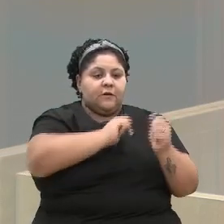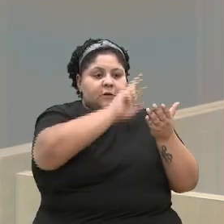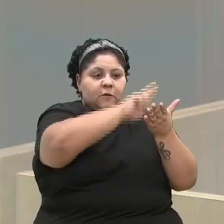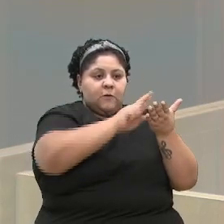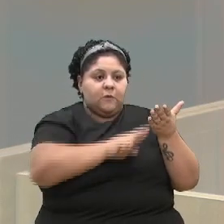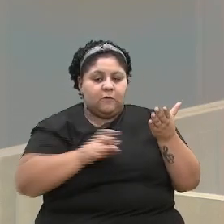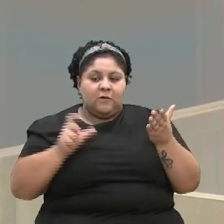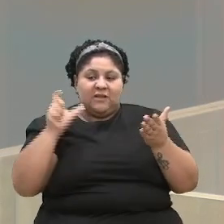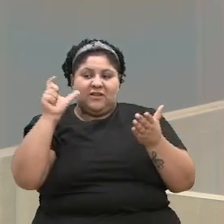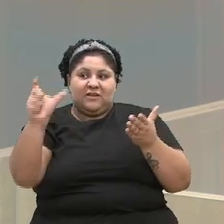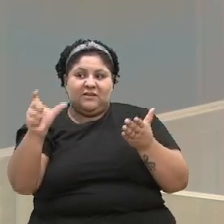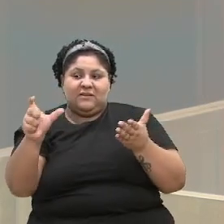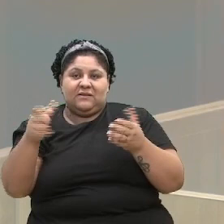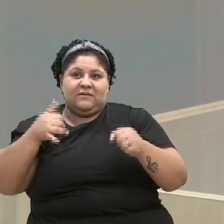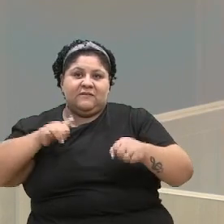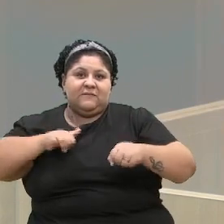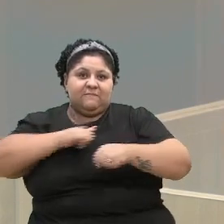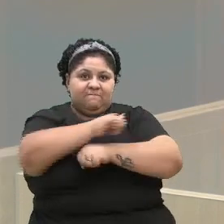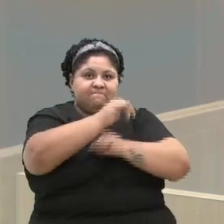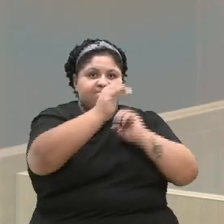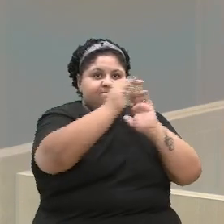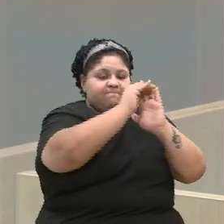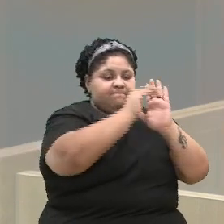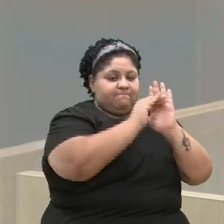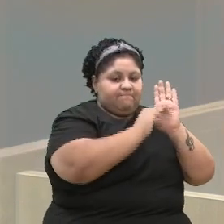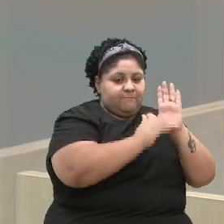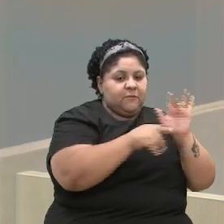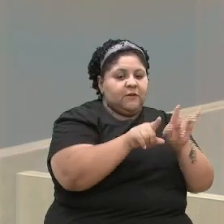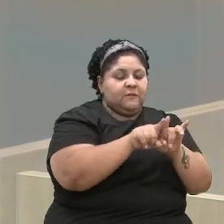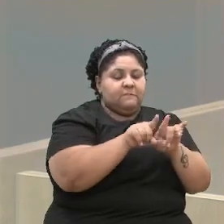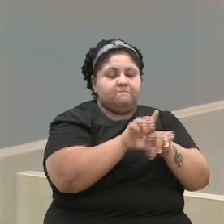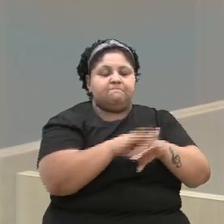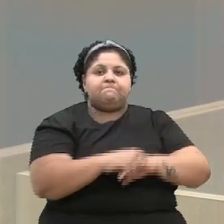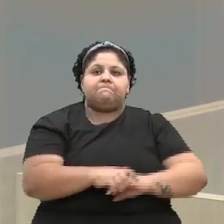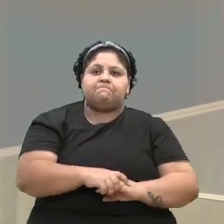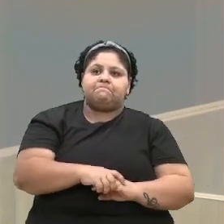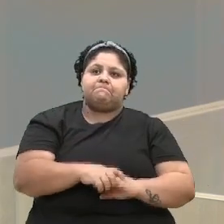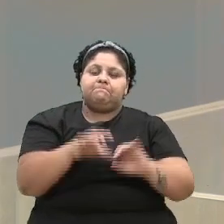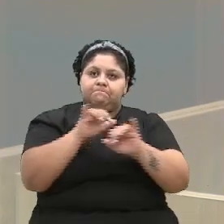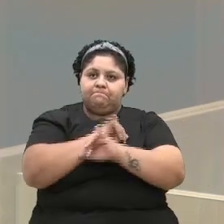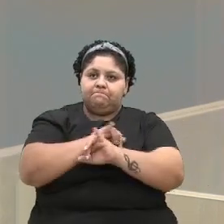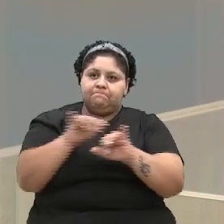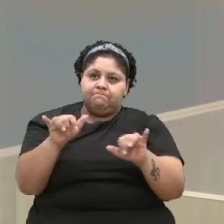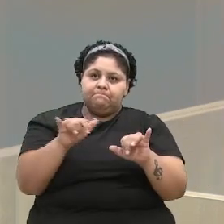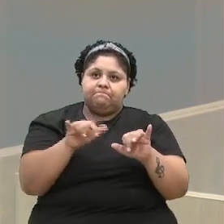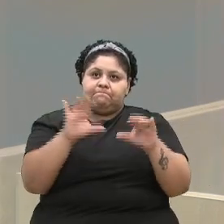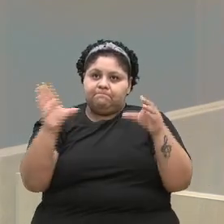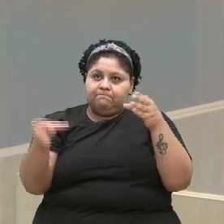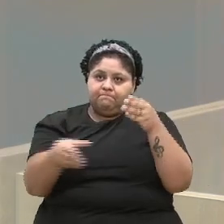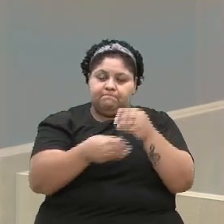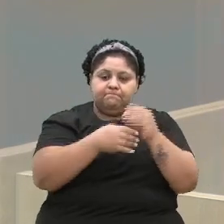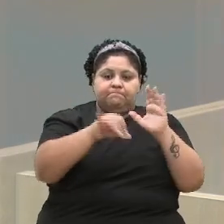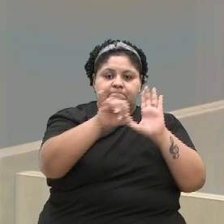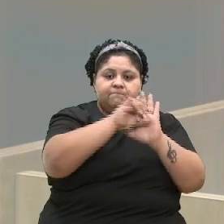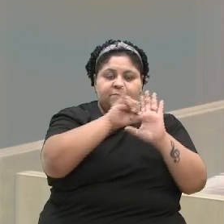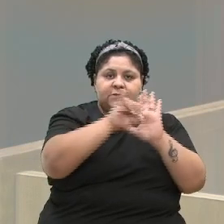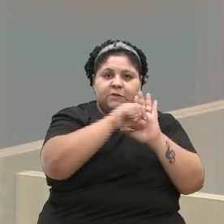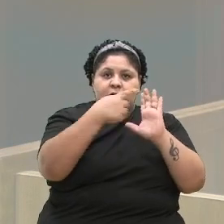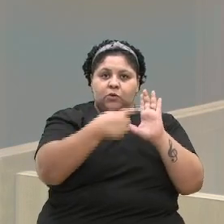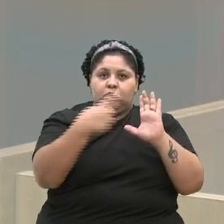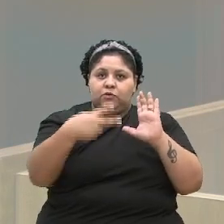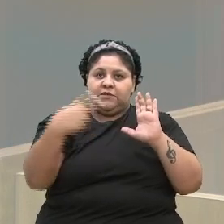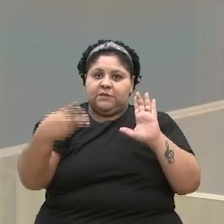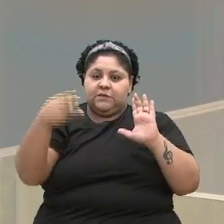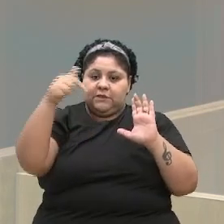aéreas adquiridas para o programa das milhas solidárias. As informações elencadas no inciso 1, 2 e 3 do caput deste